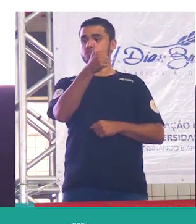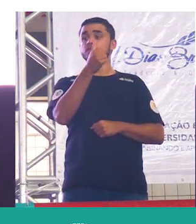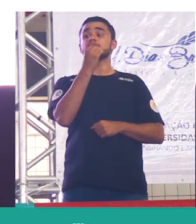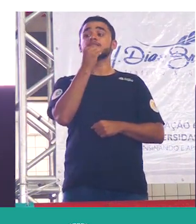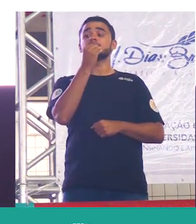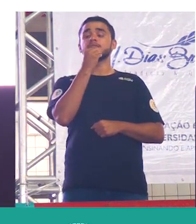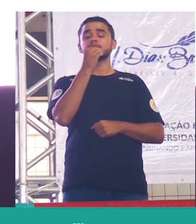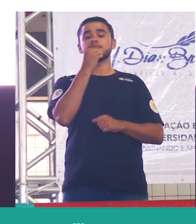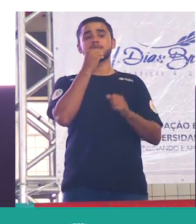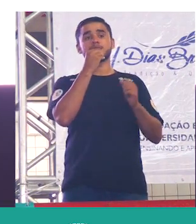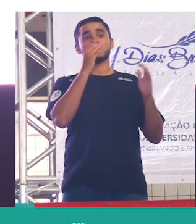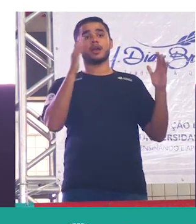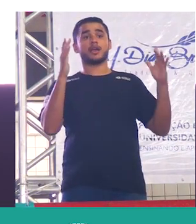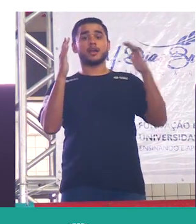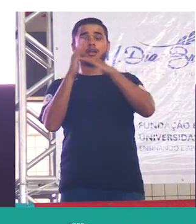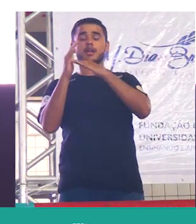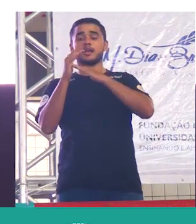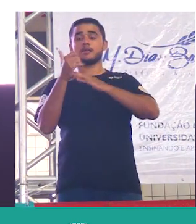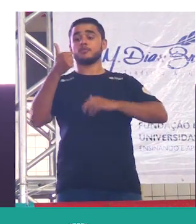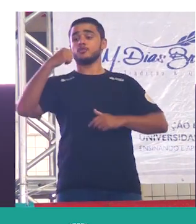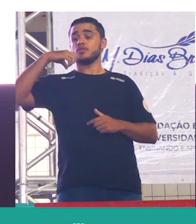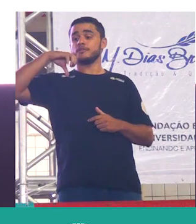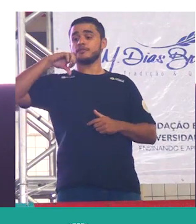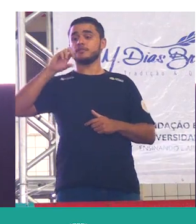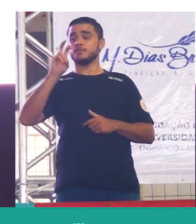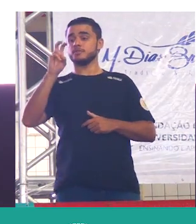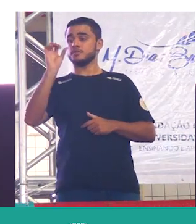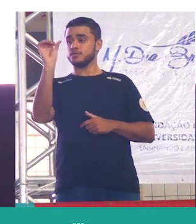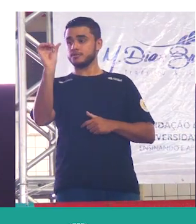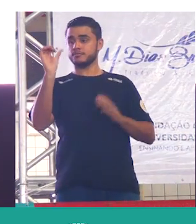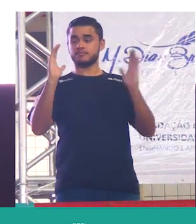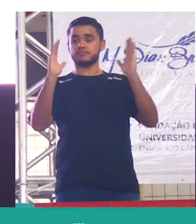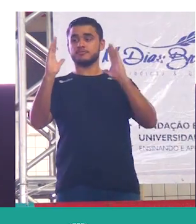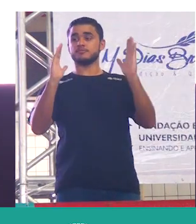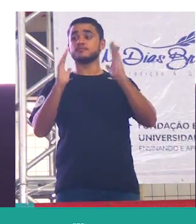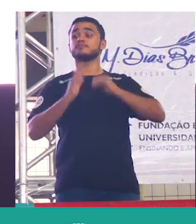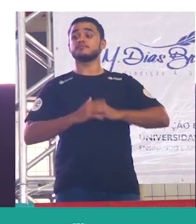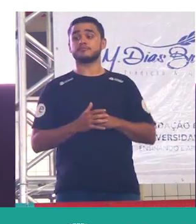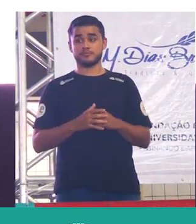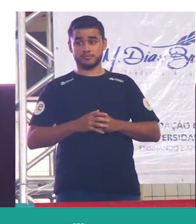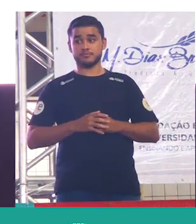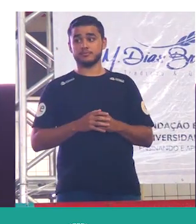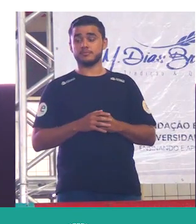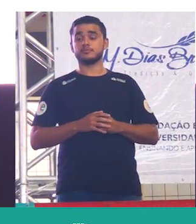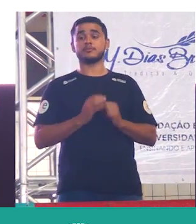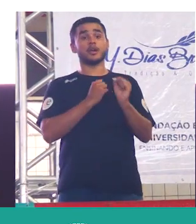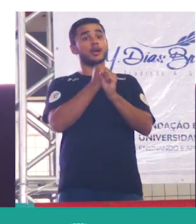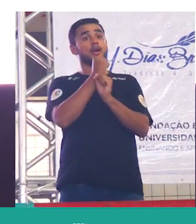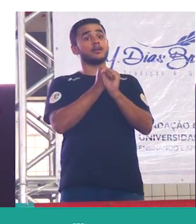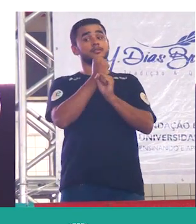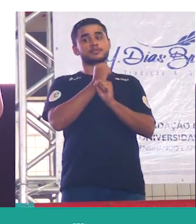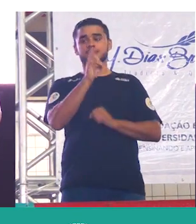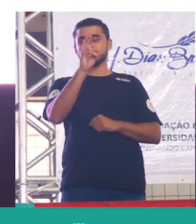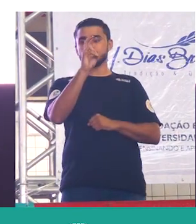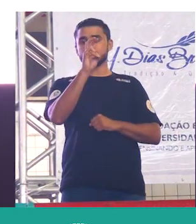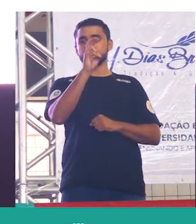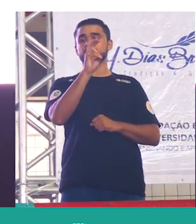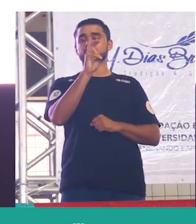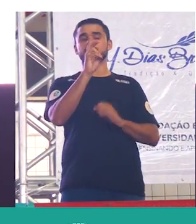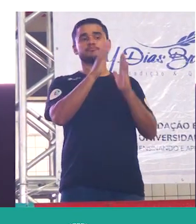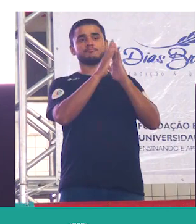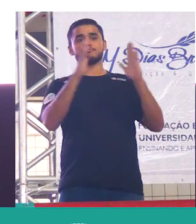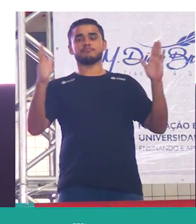deveria ir até 56, porque o mandato agora era de quantos anos? 5.